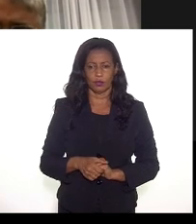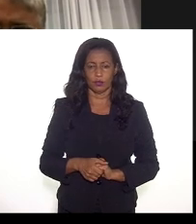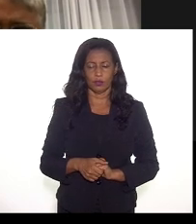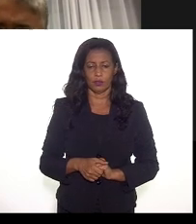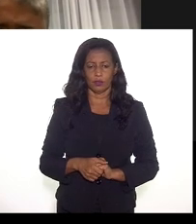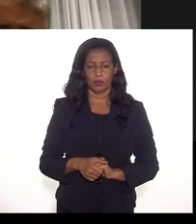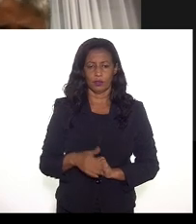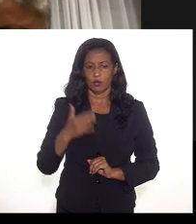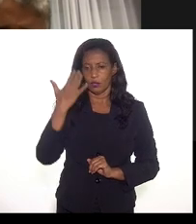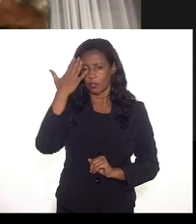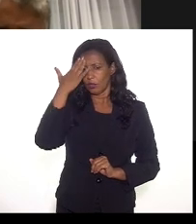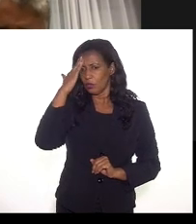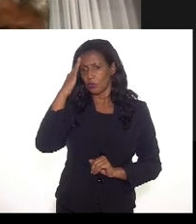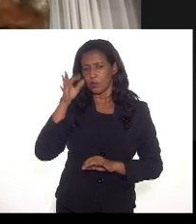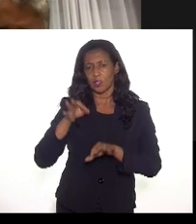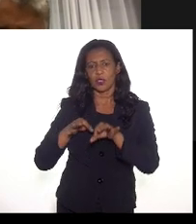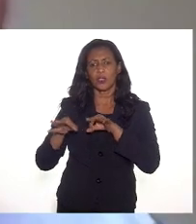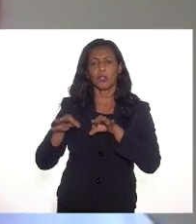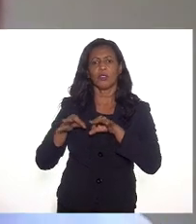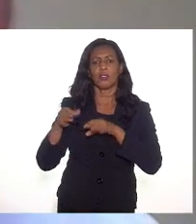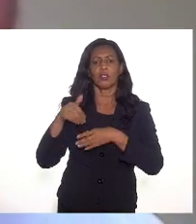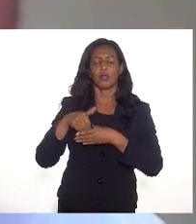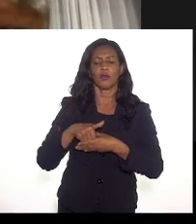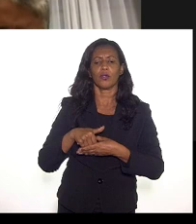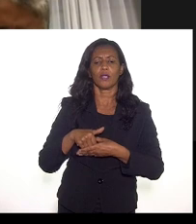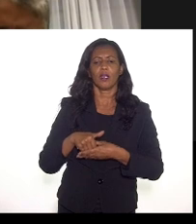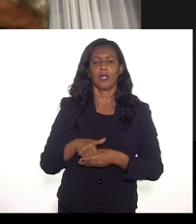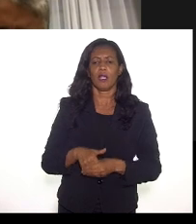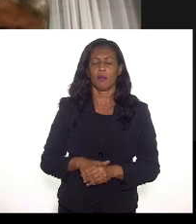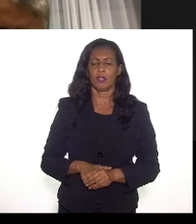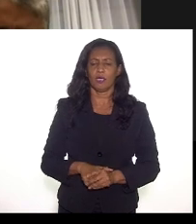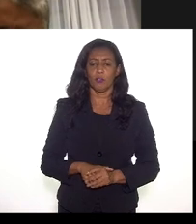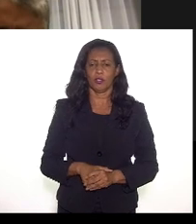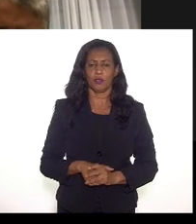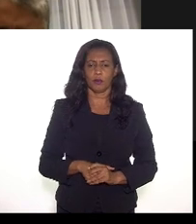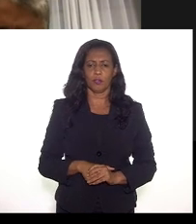Eu não entendi que projeto está sendo votado. Perdão, perdão.